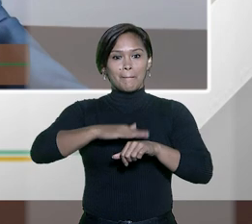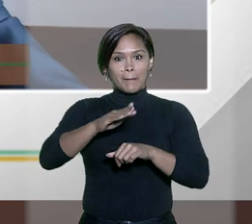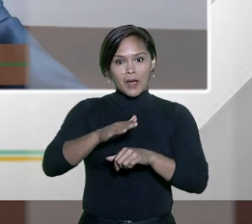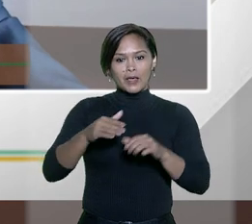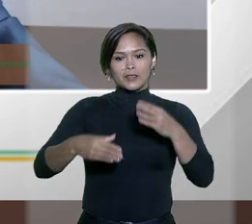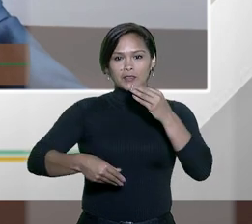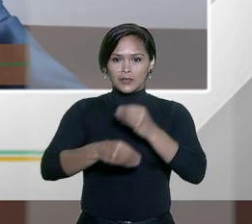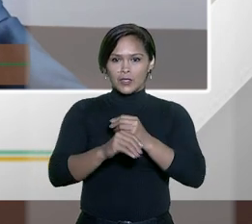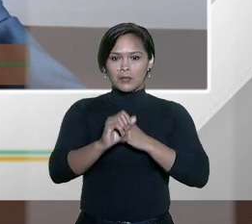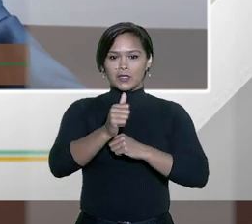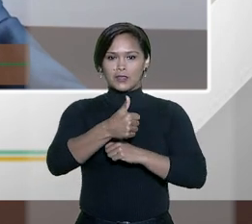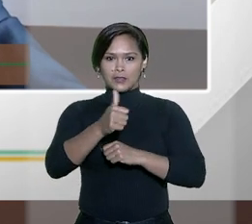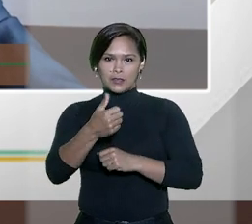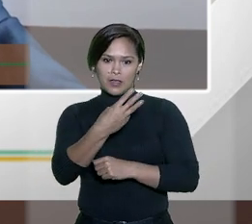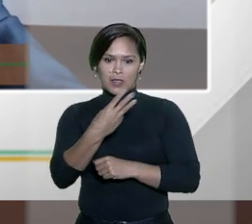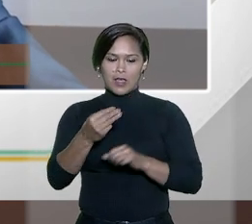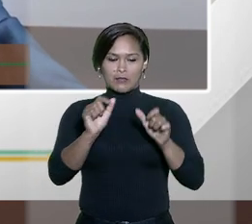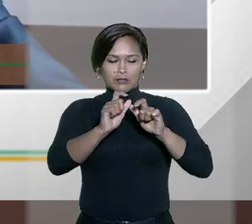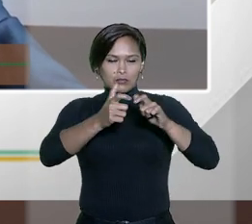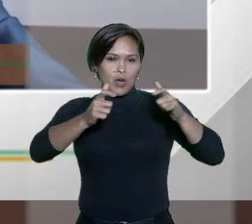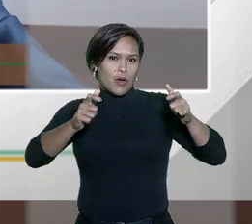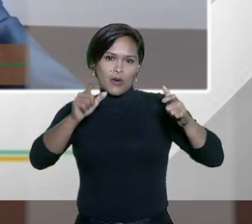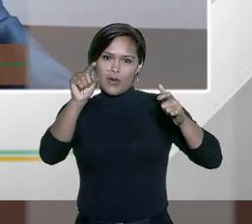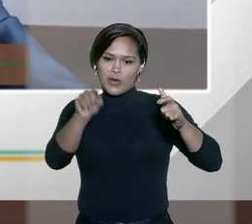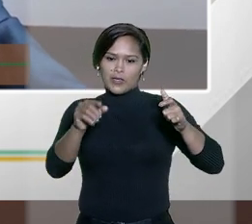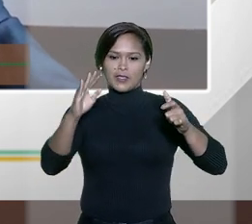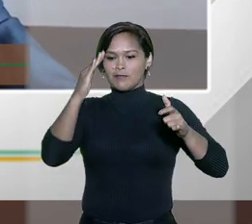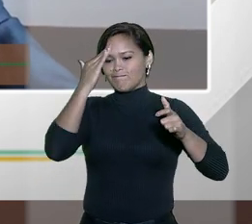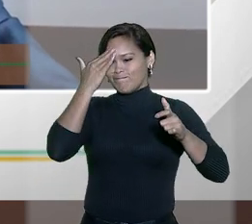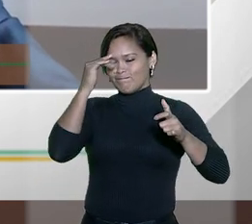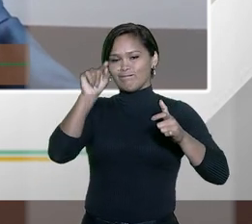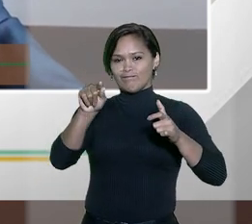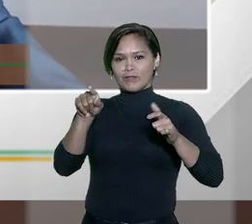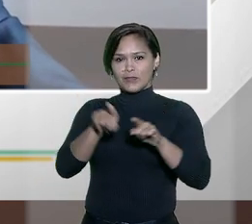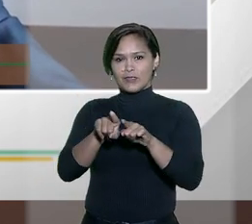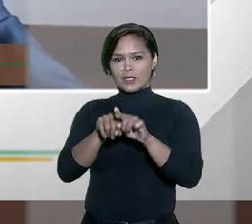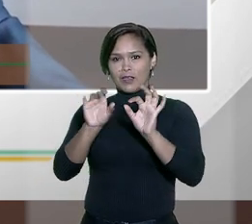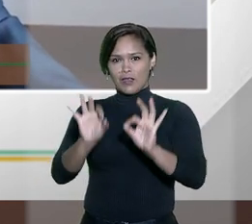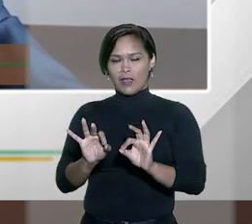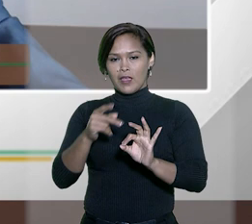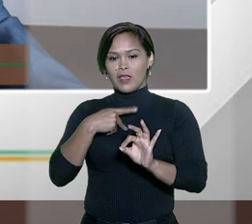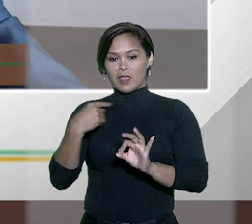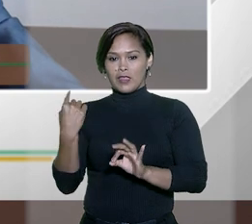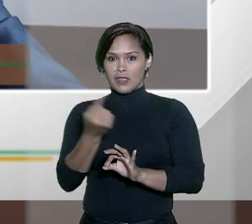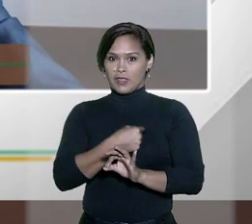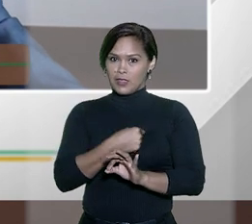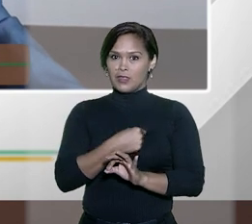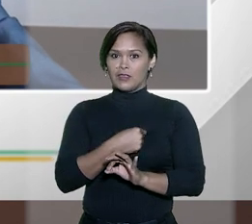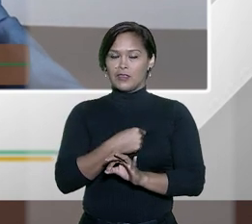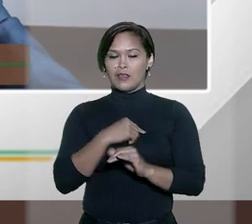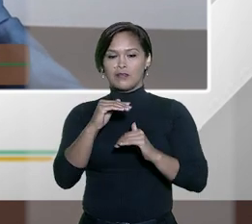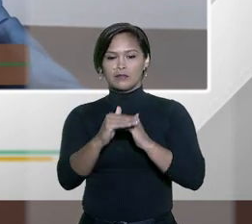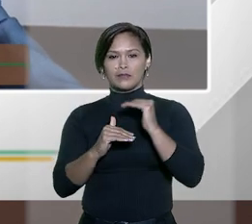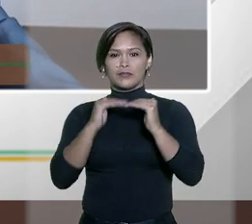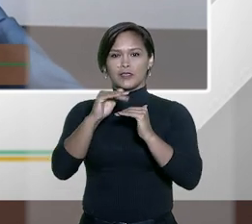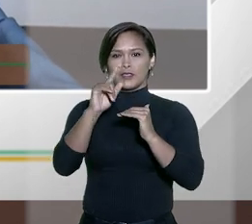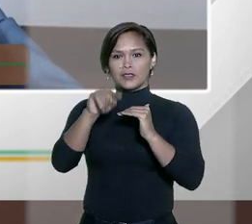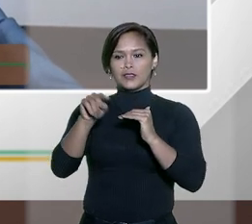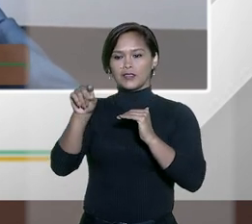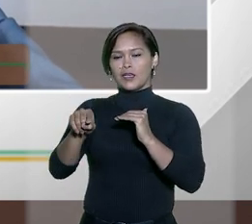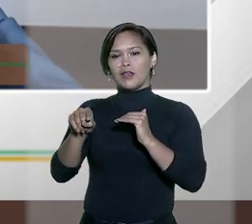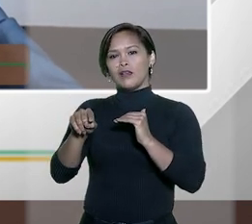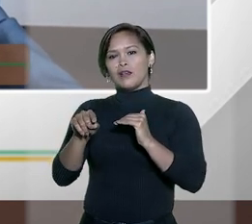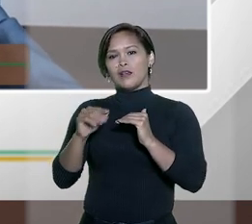113 uma amplitude muito grande nesse aspecto. Então, a gente avança